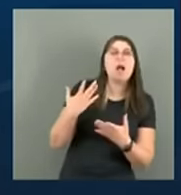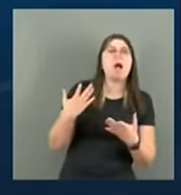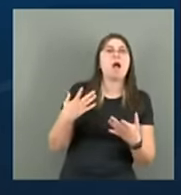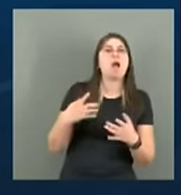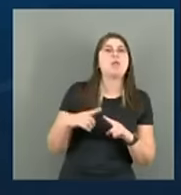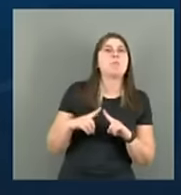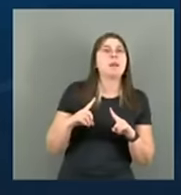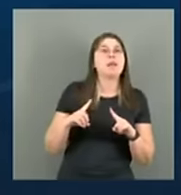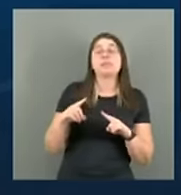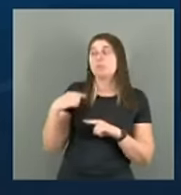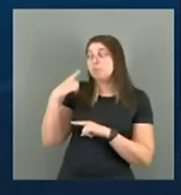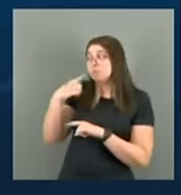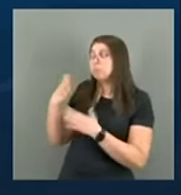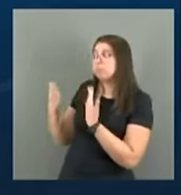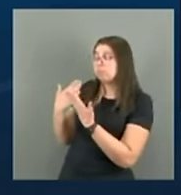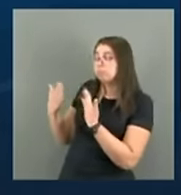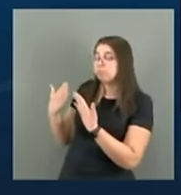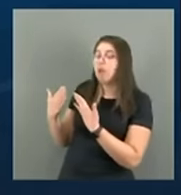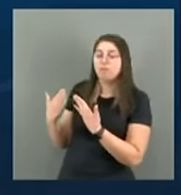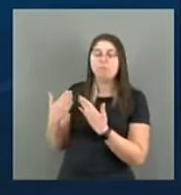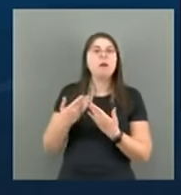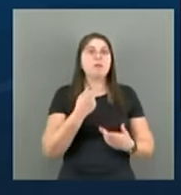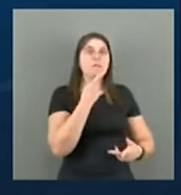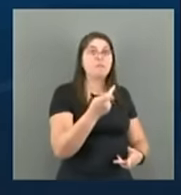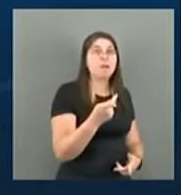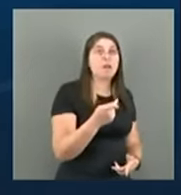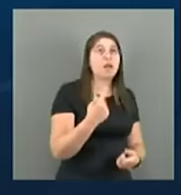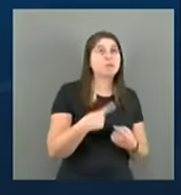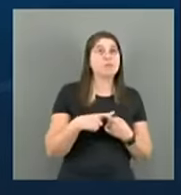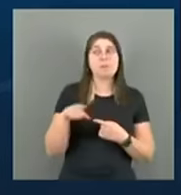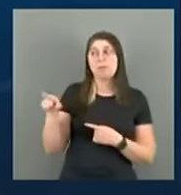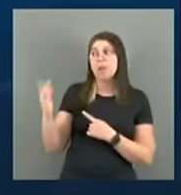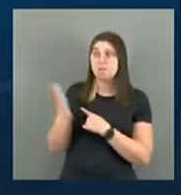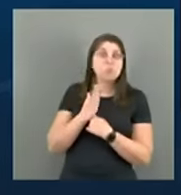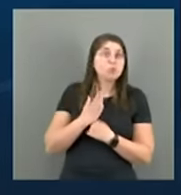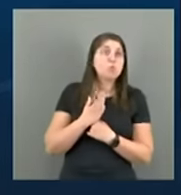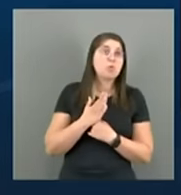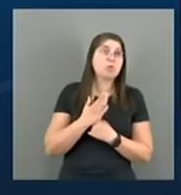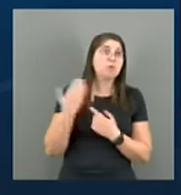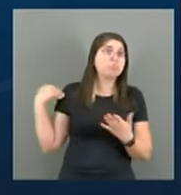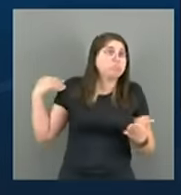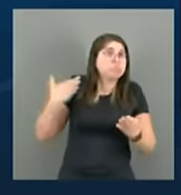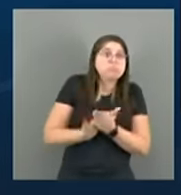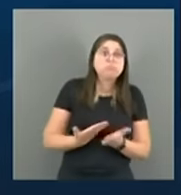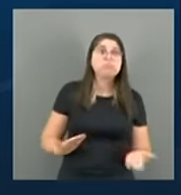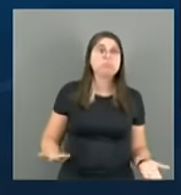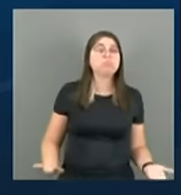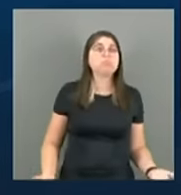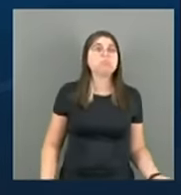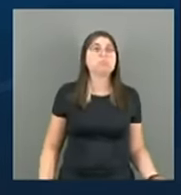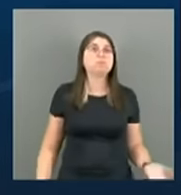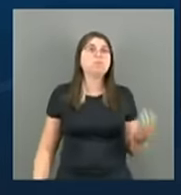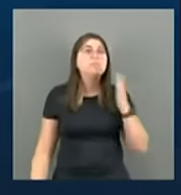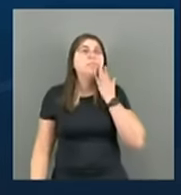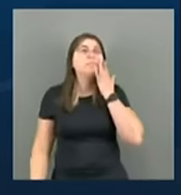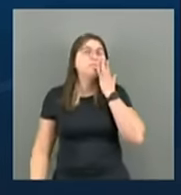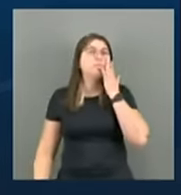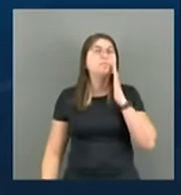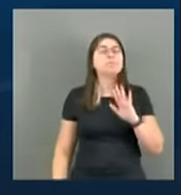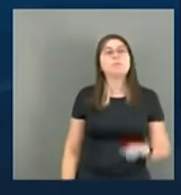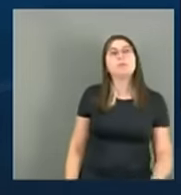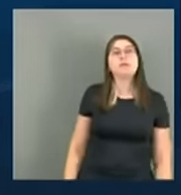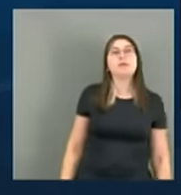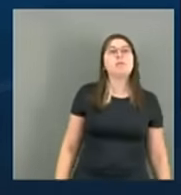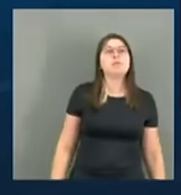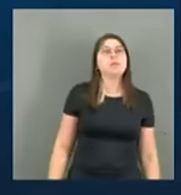vir do meu advogado, pela capacidade e por tudo que ele fez por mim, para mim estar aqui até hoje. E William, eu posso... Pois não,